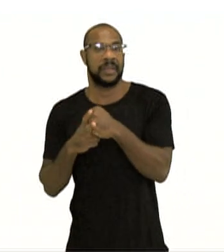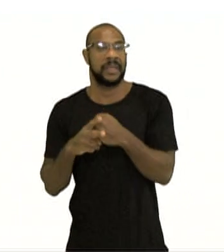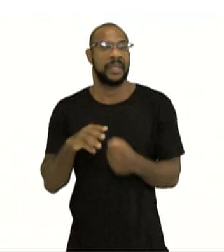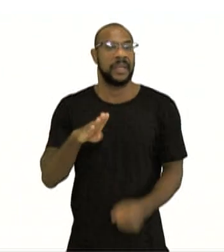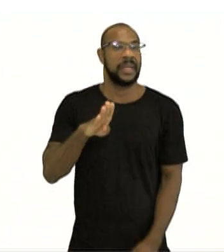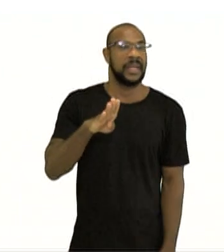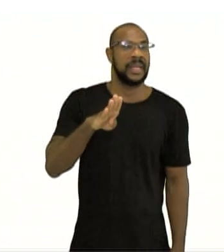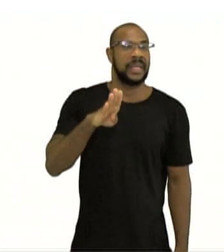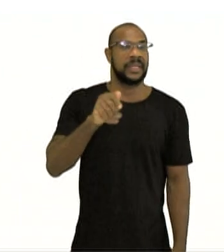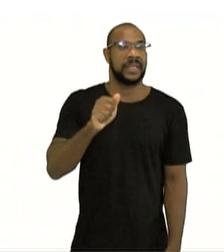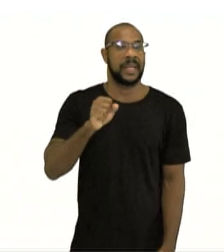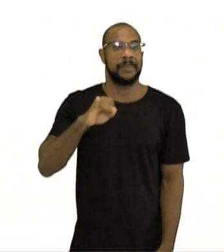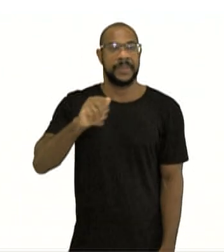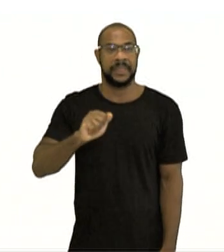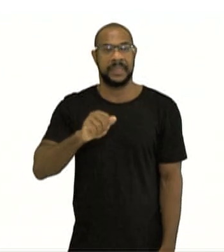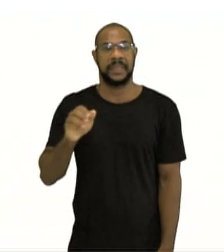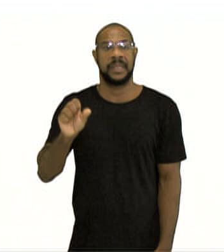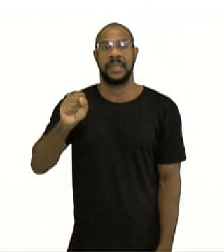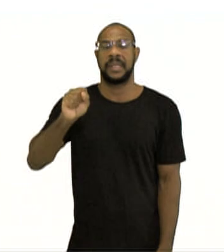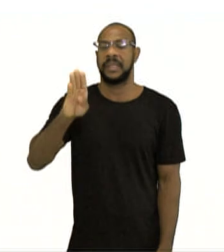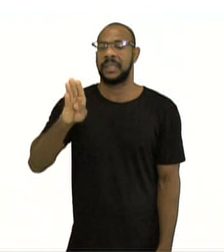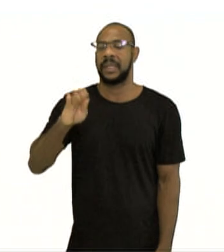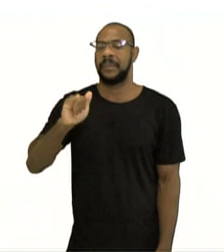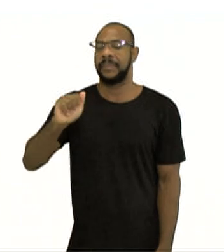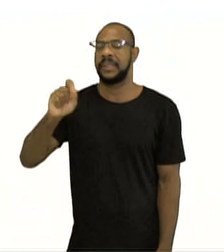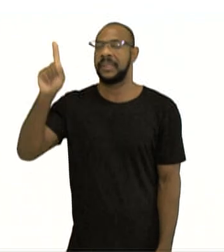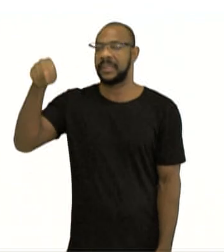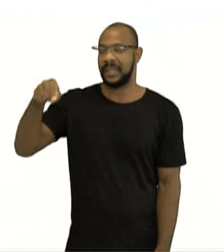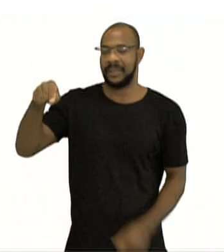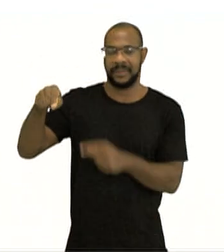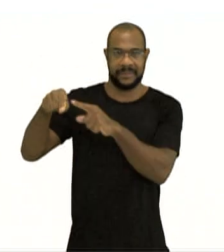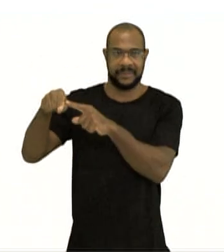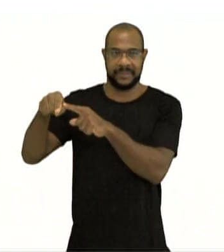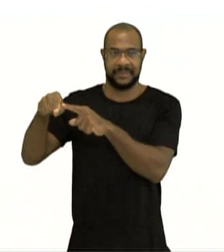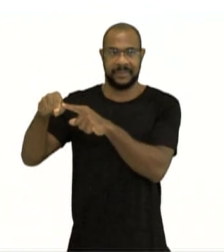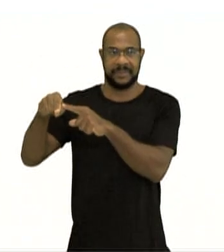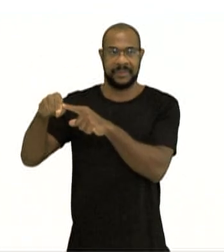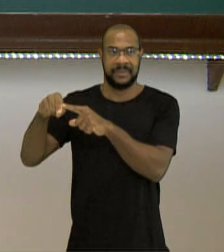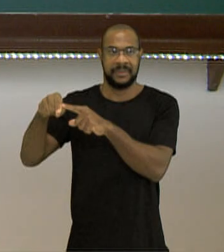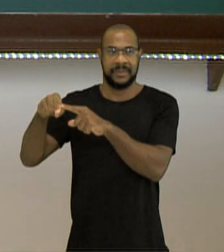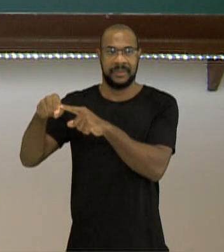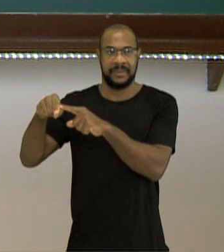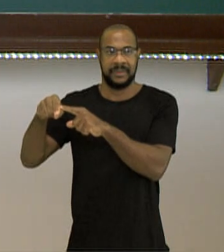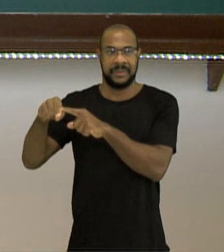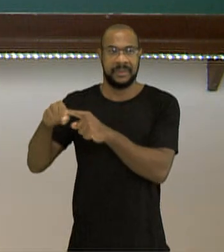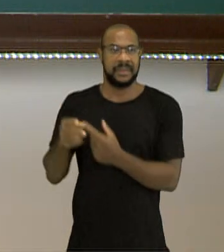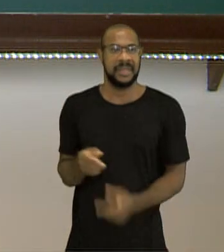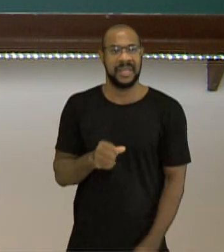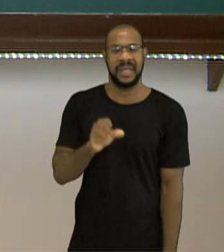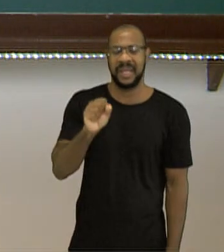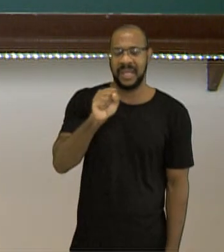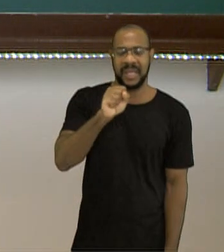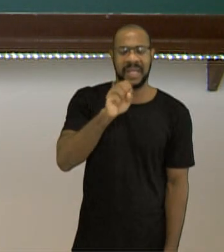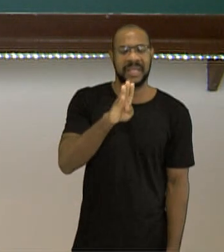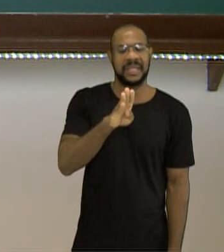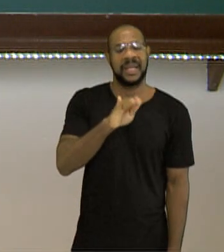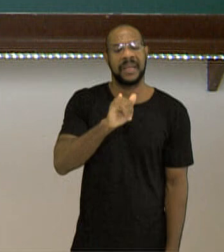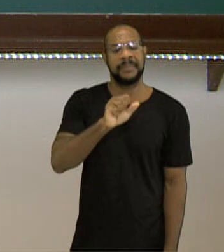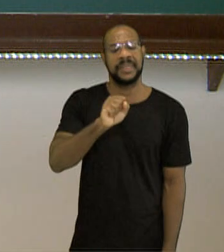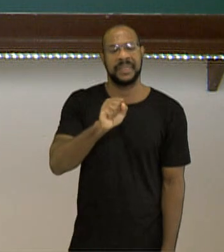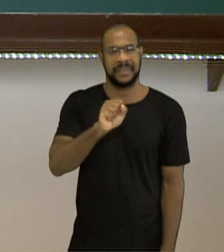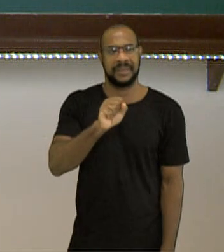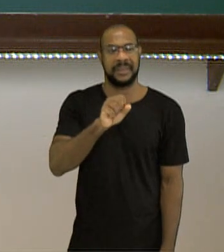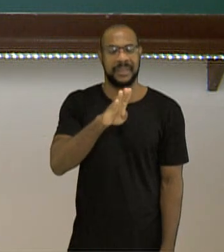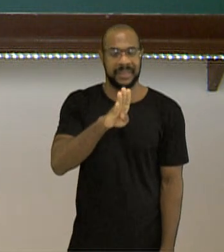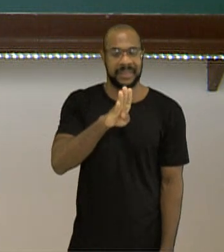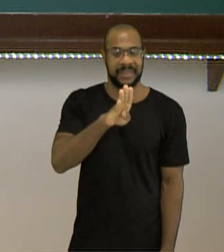Sabia é um verbo e sabiá é um pássaro. Você já ouviu falar dessa